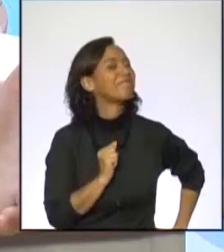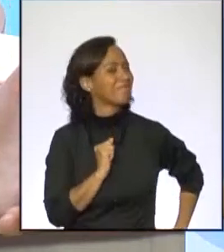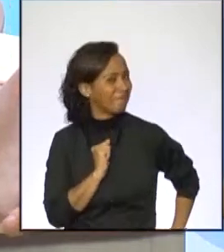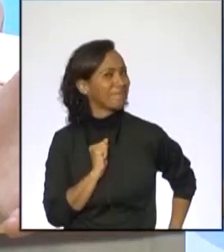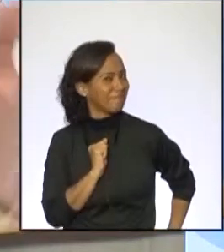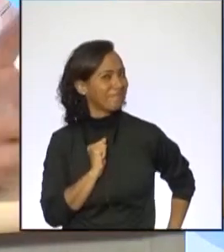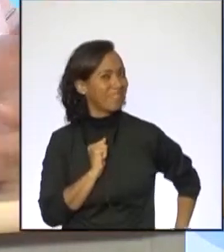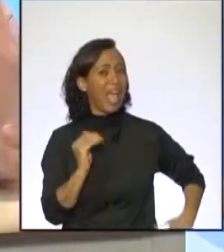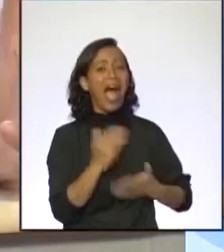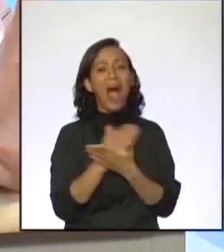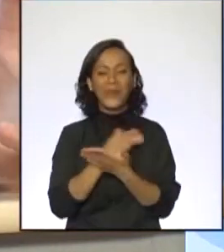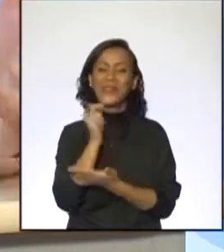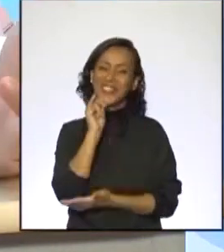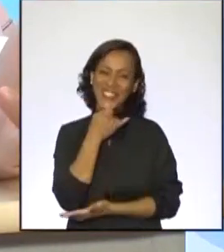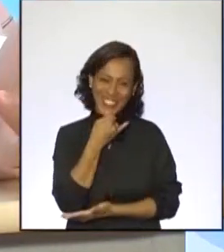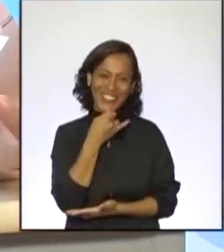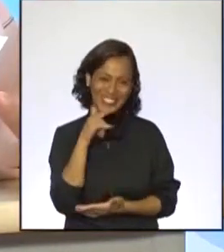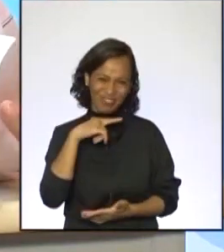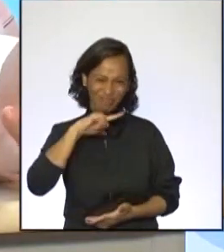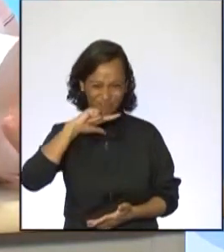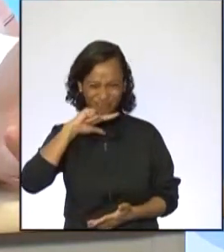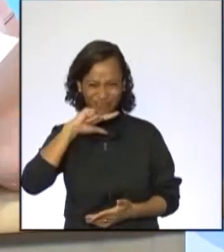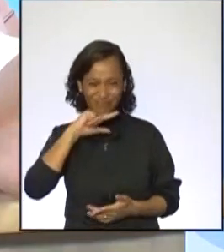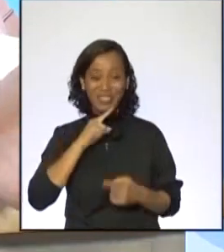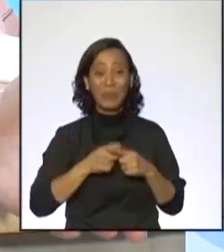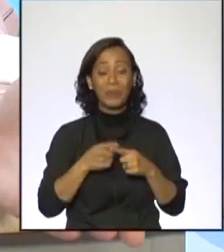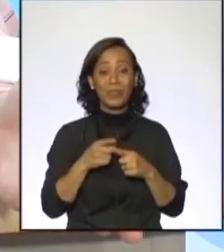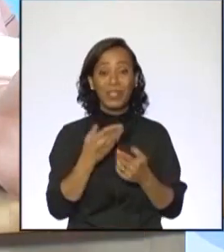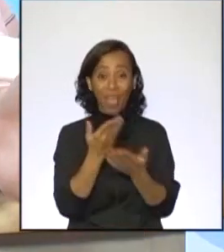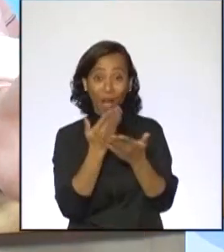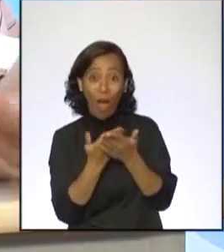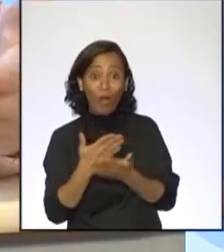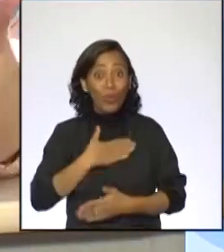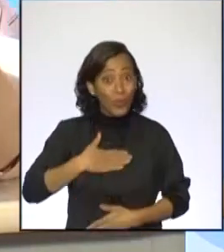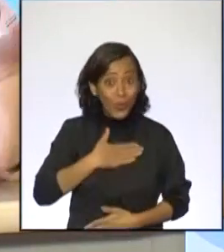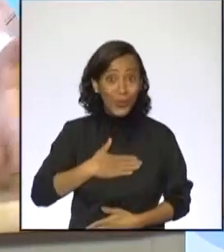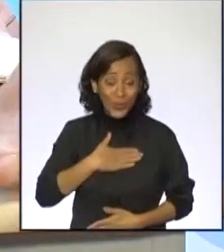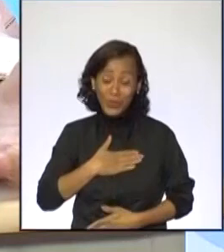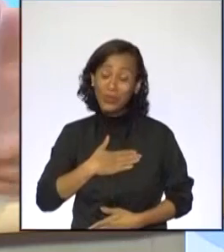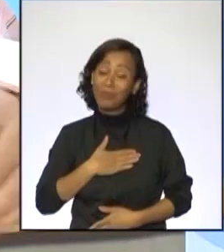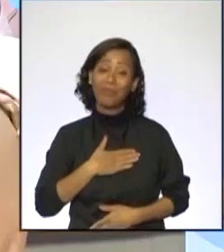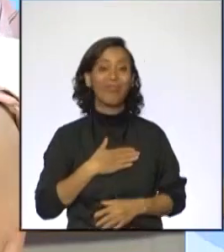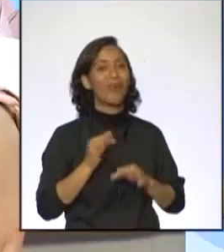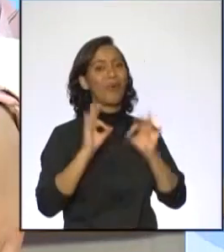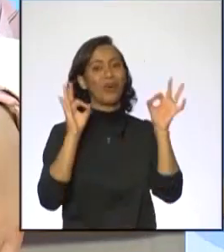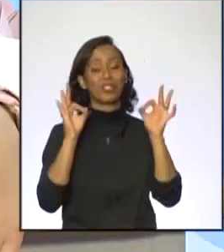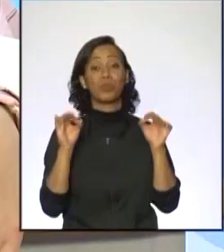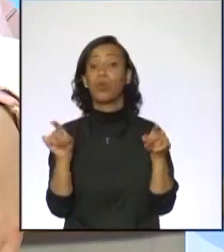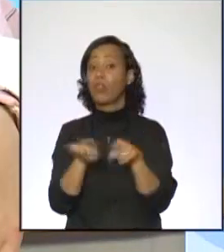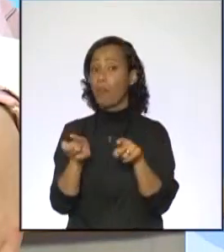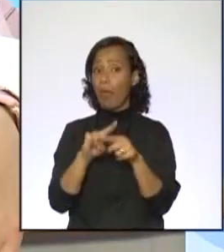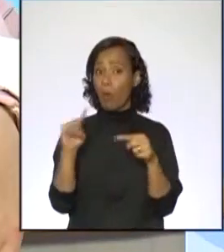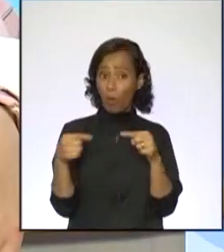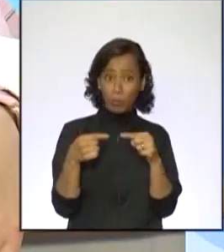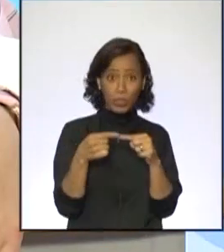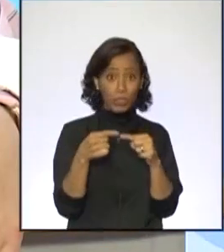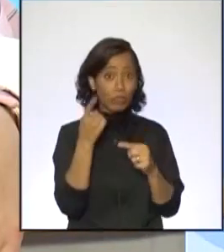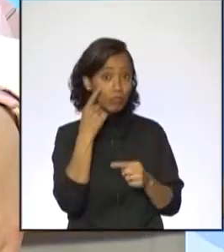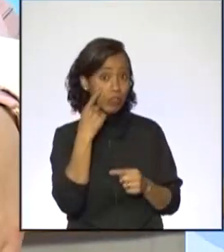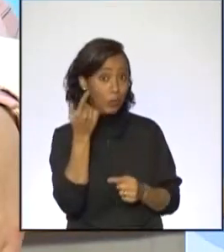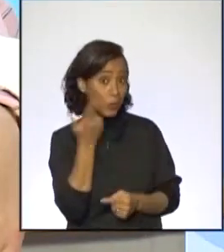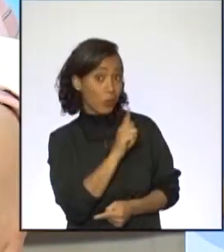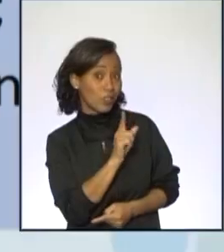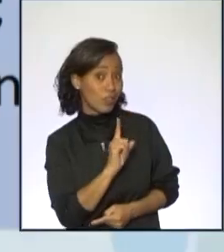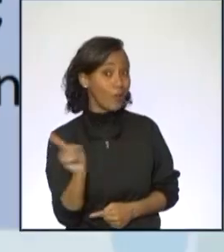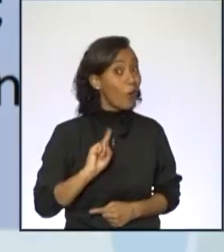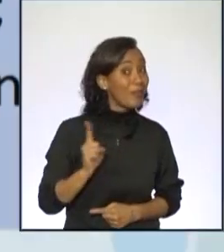Mas eu acredito que seja uma hora triste aí para quem curtiu a nossa videoaula, né? Isso. E a gente vai verificar esses objetivos se a gente alcançou. Bom, vamos